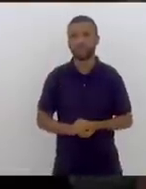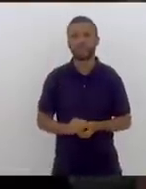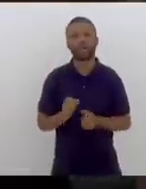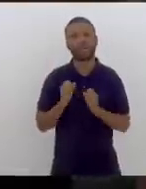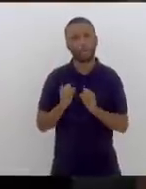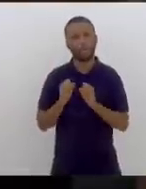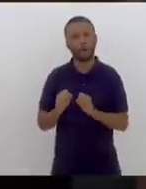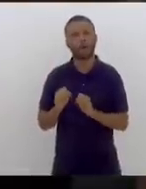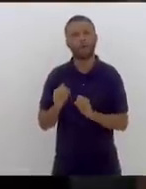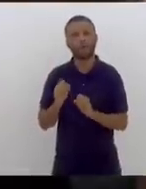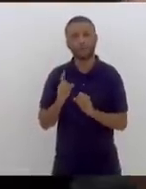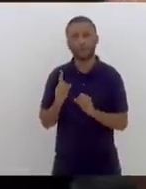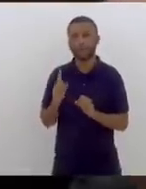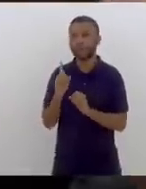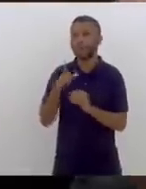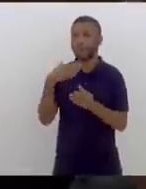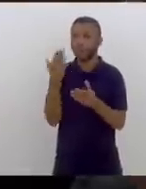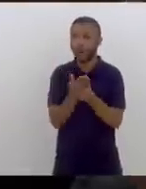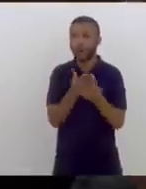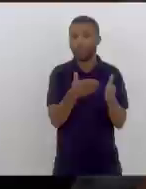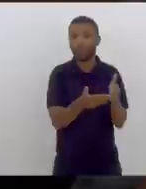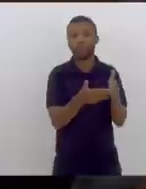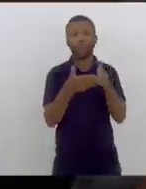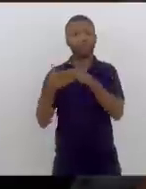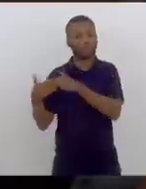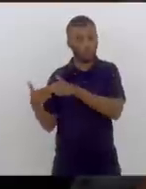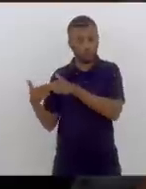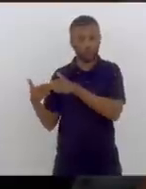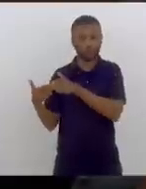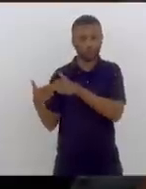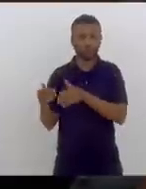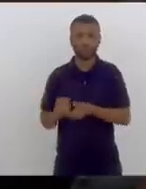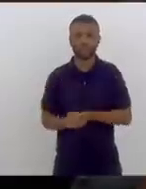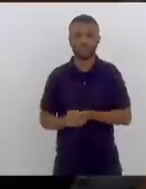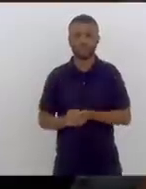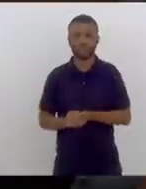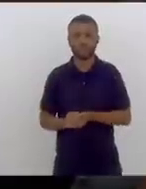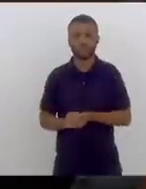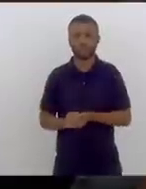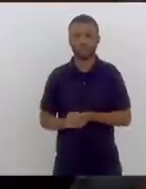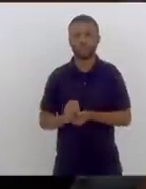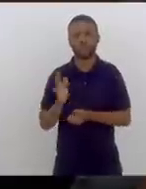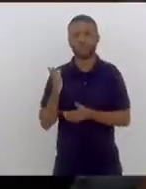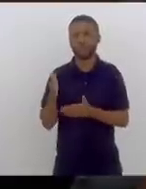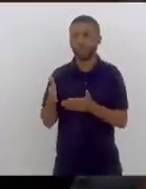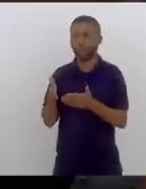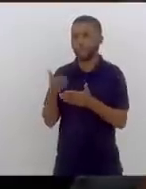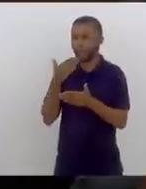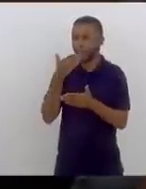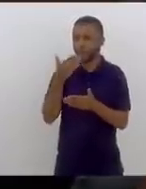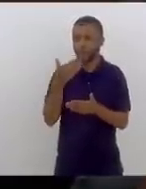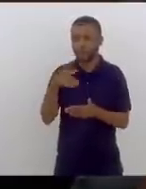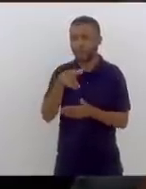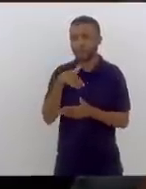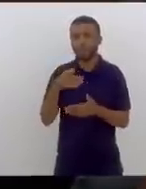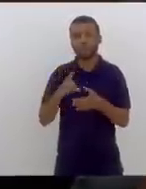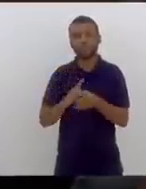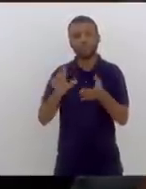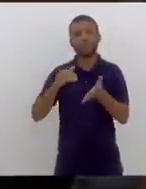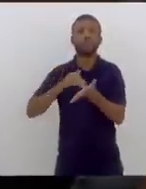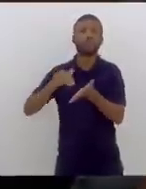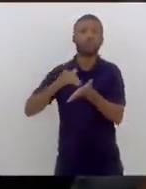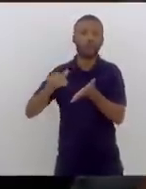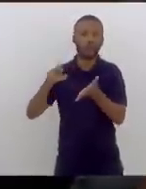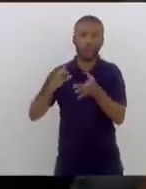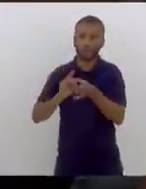participar do processo mesmo não sendo parte e eu assim como disse já vou me retirar agora eu quero colocar o meu escritório à disposição